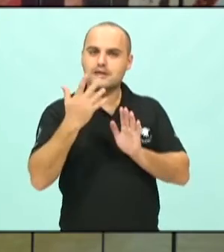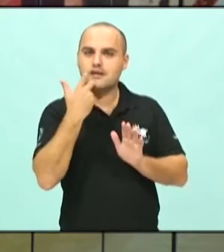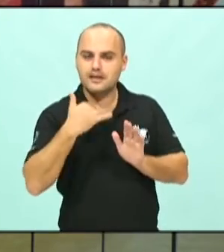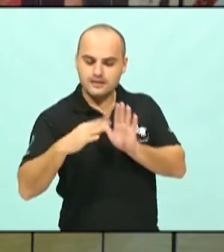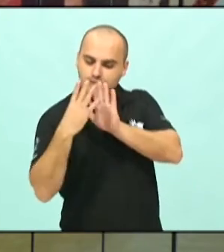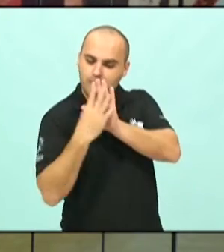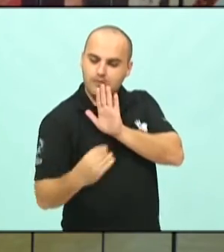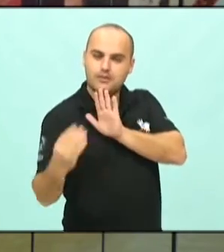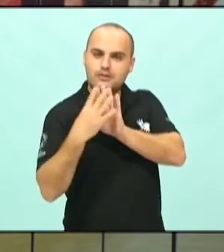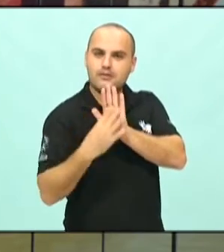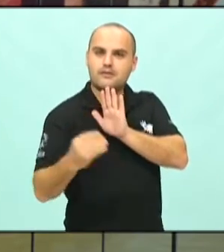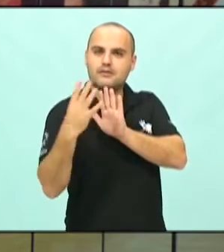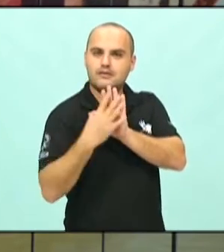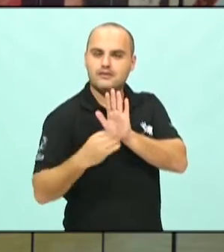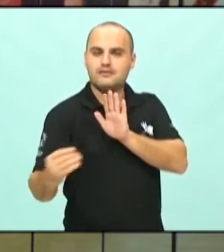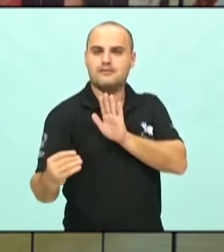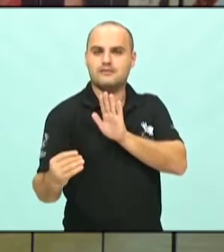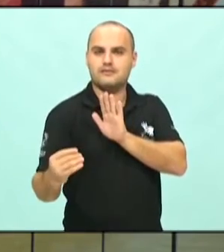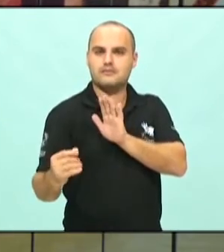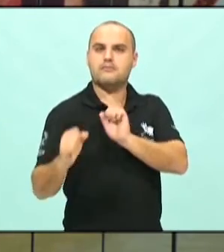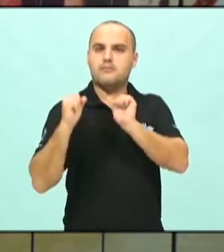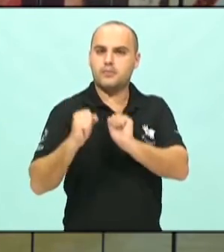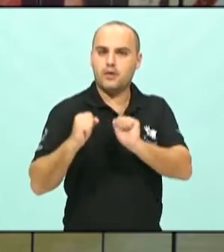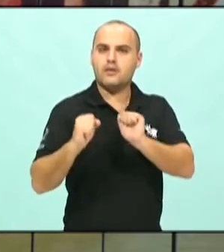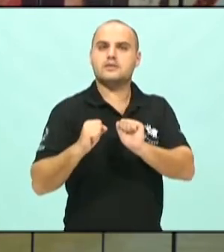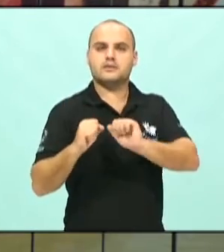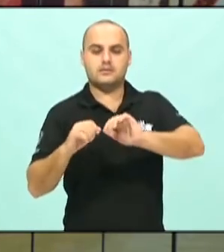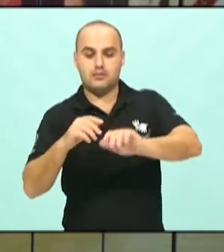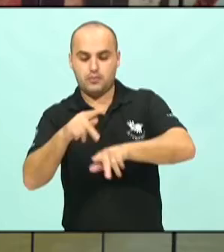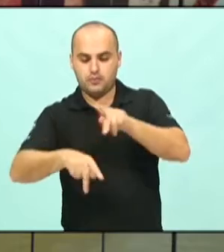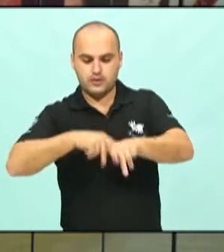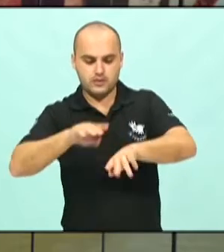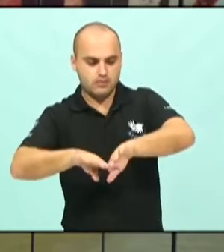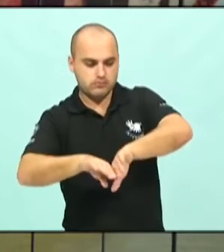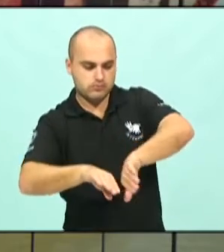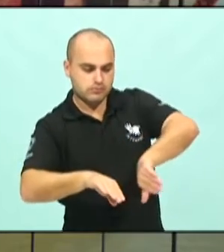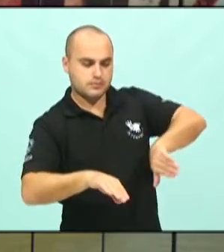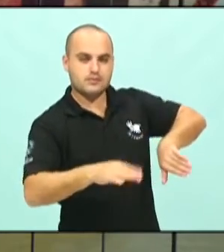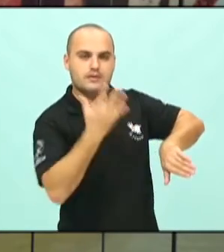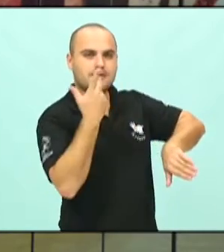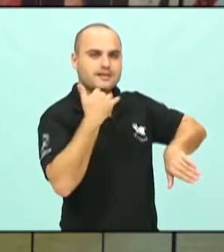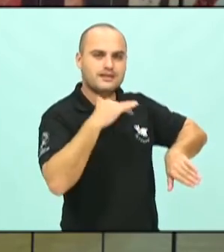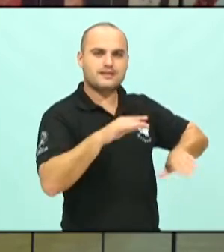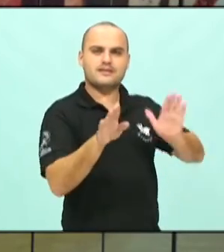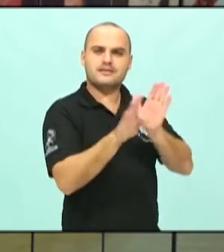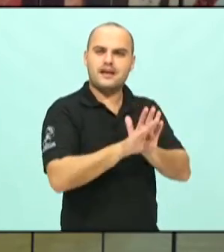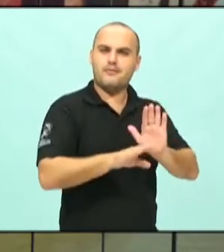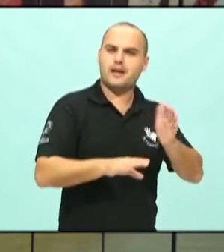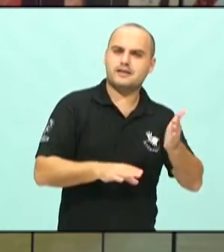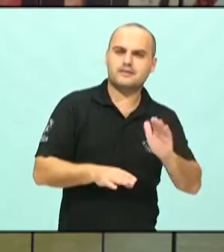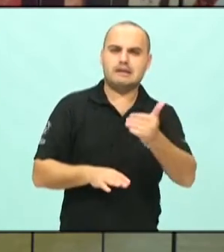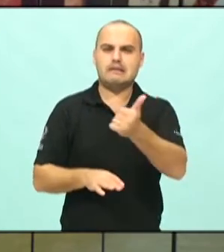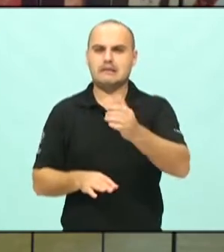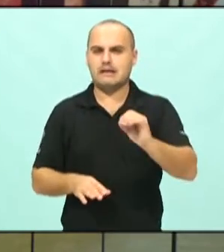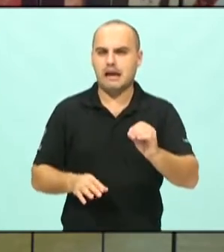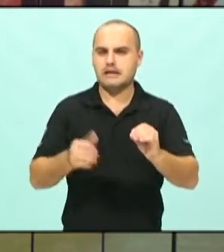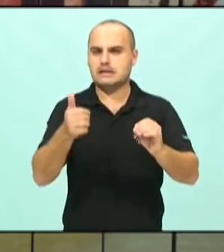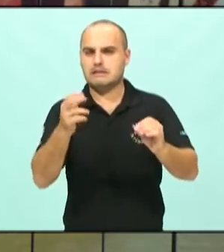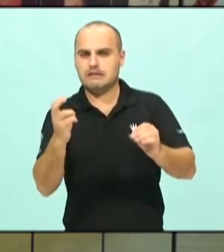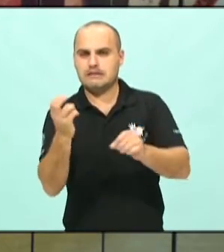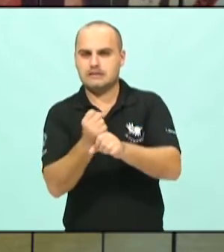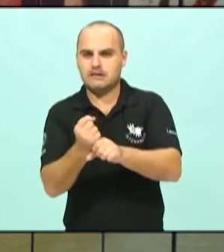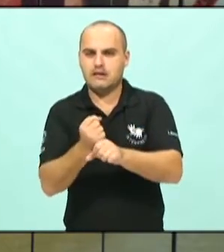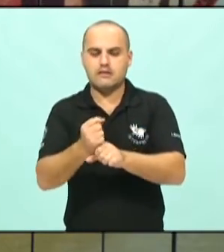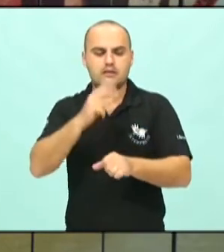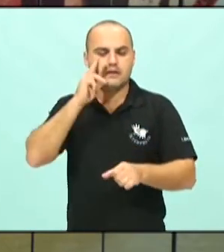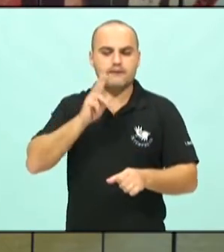é o esporte, afastar essa população do mau caminho, que é as crianças quando chegam naquela faixa etária ali, entre 10 e 15 anos, que a